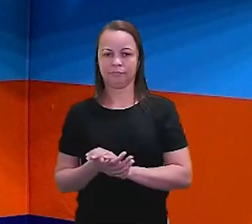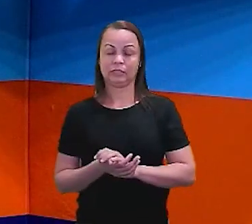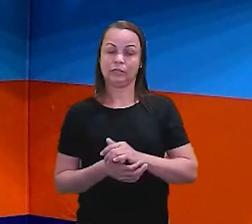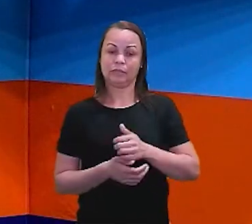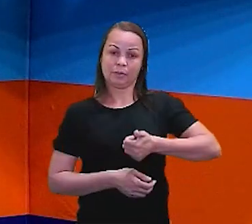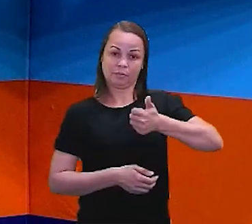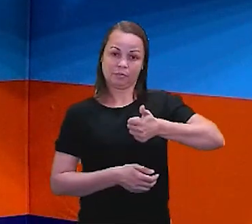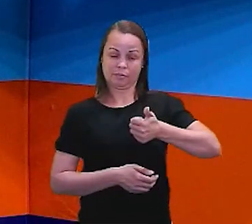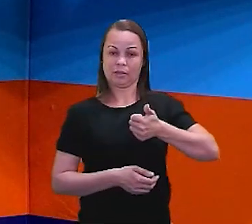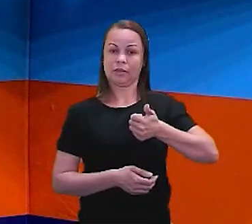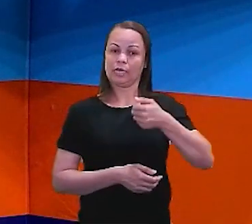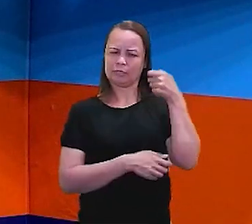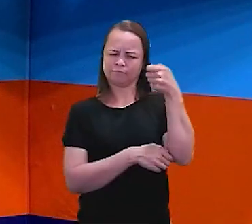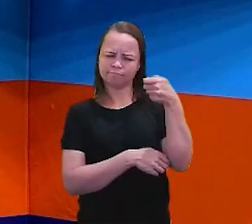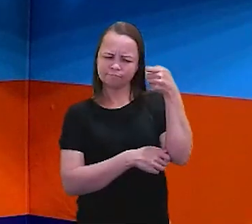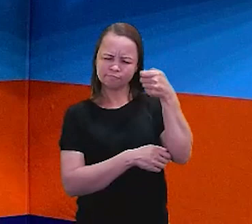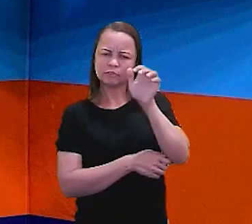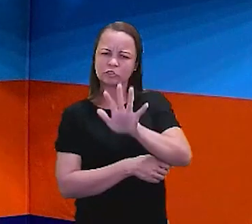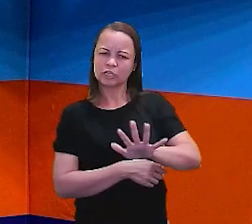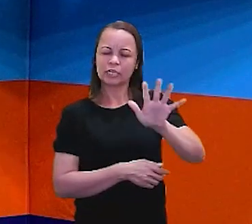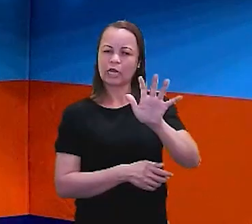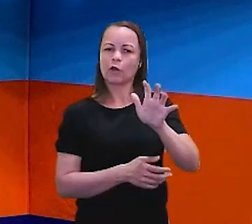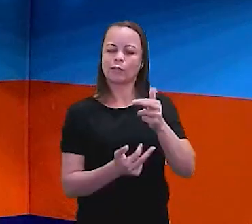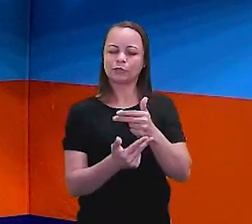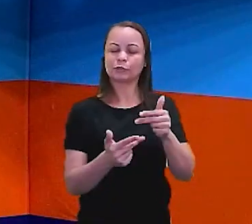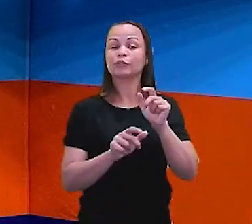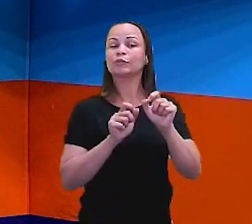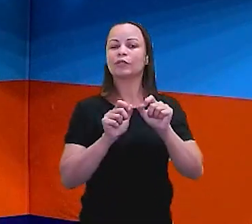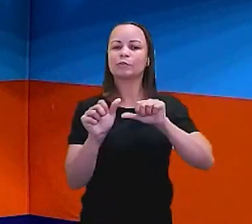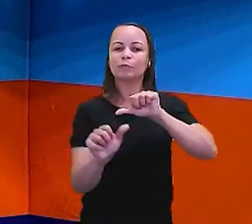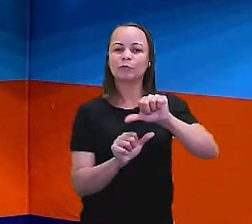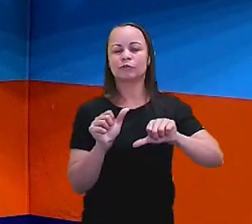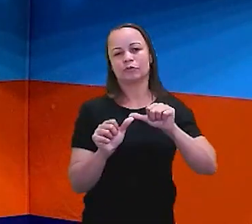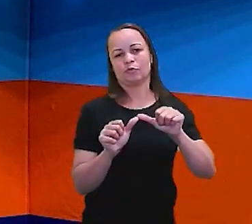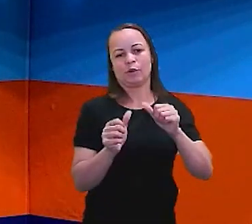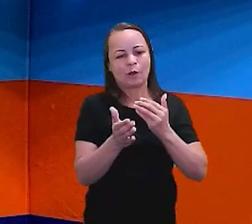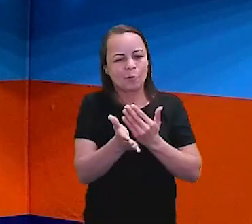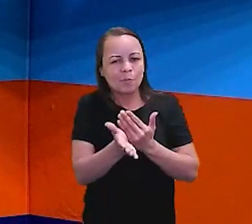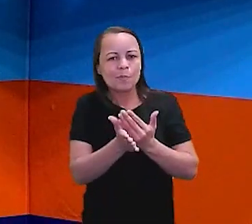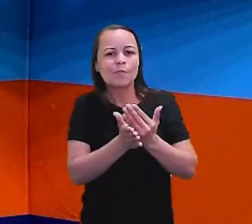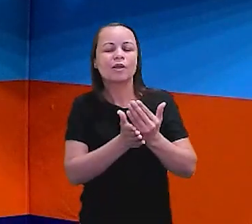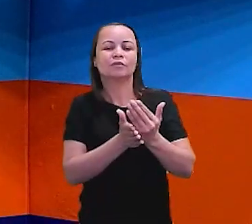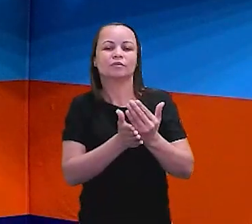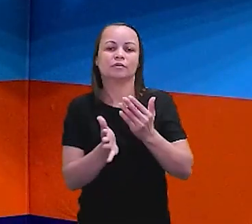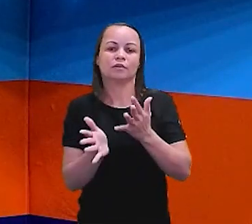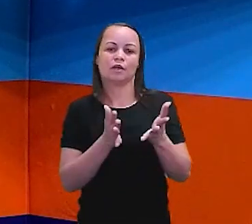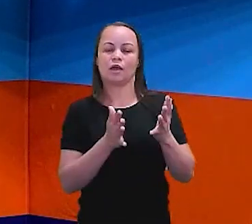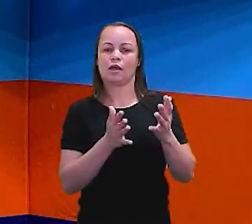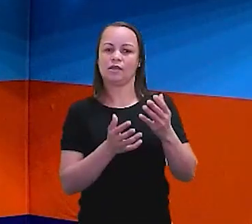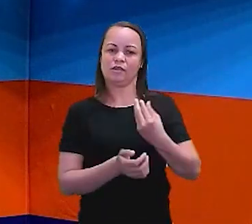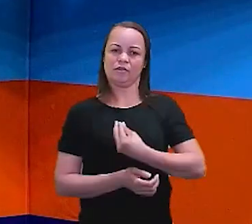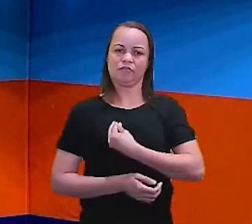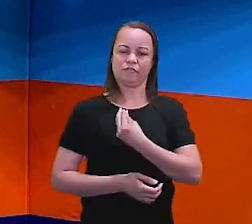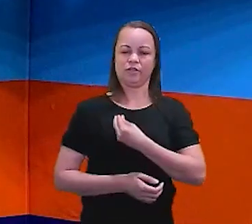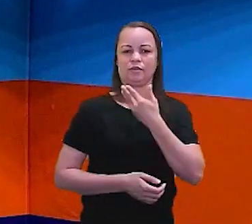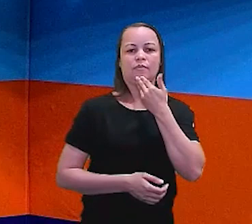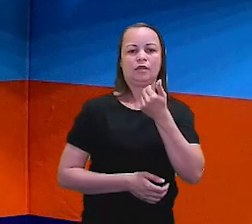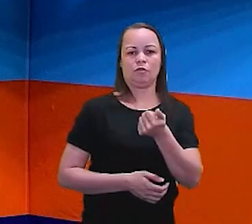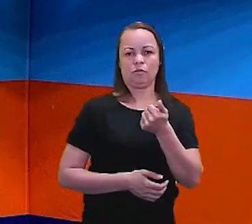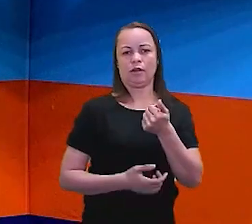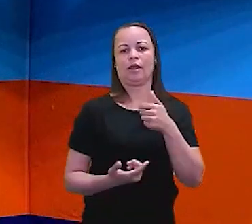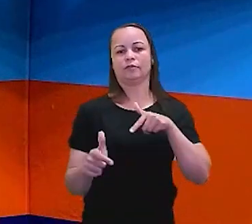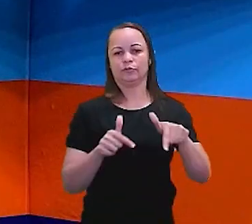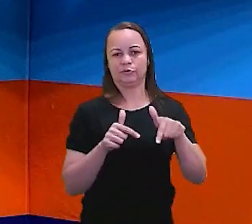greve geral, as coisas mudaram. Foi o pontapé inicial para melhorar um pouco de vida a situação do